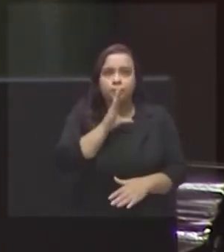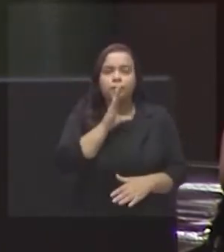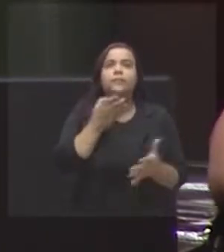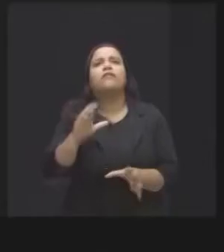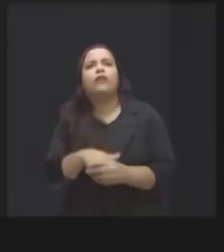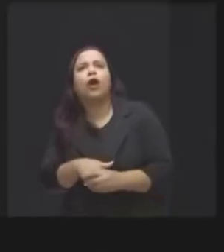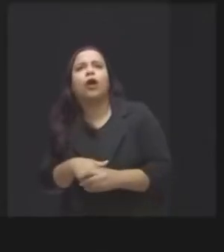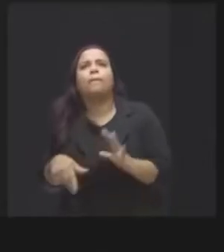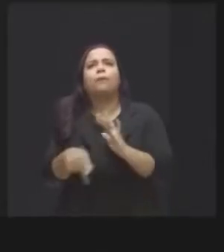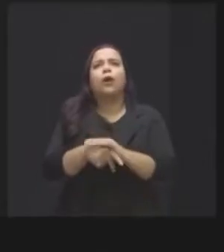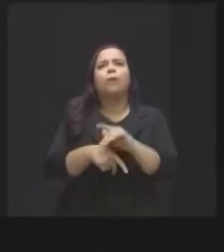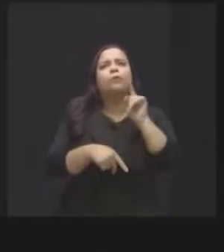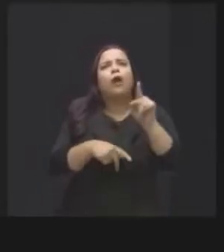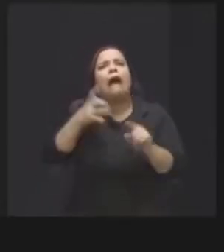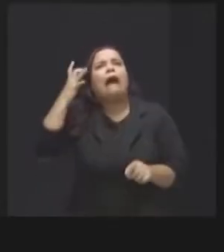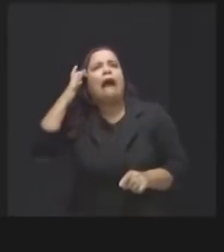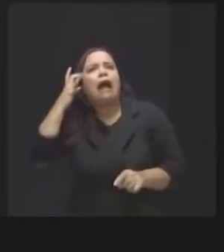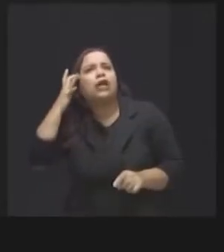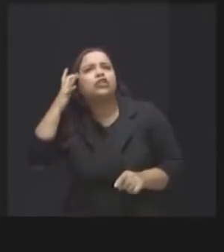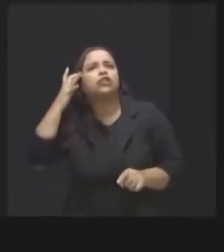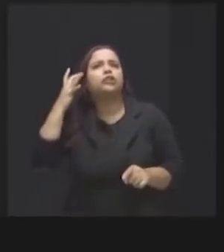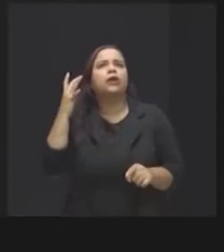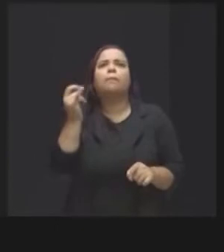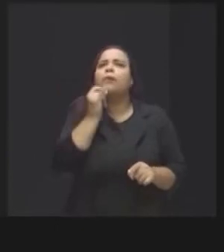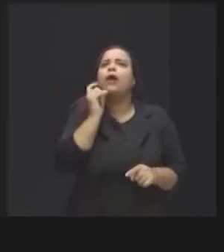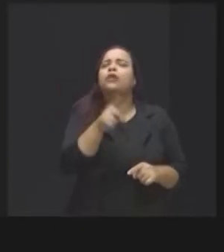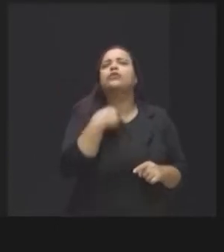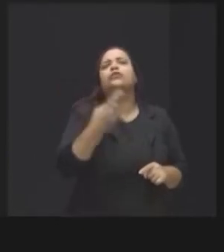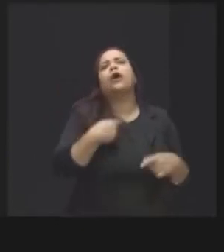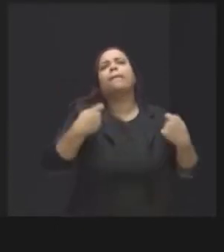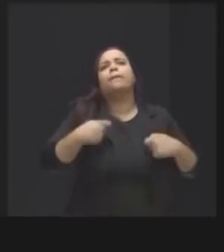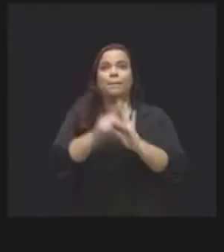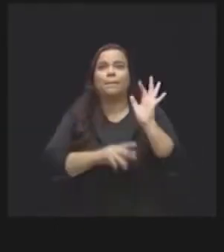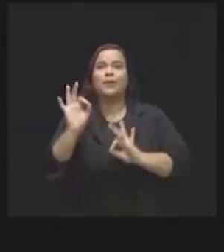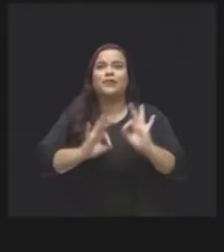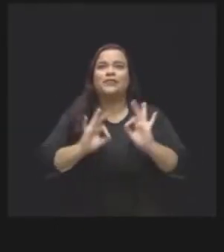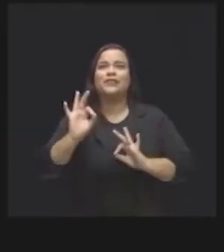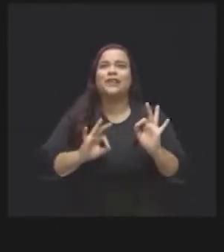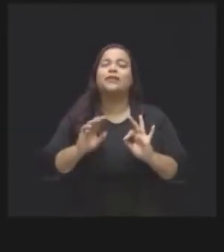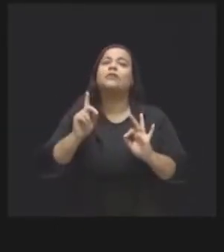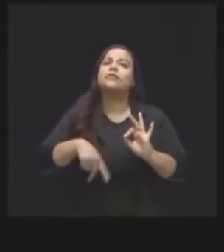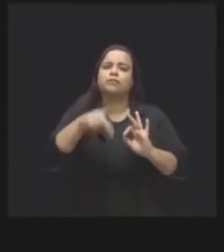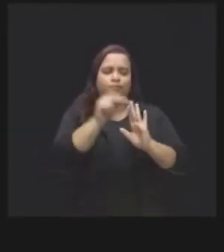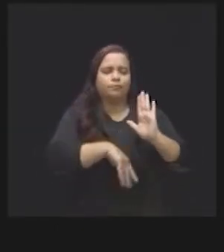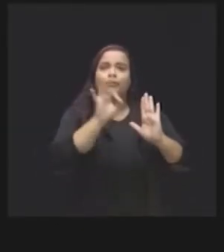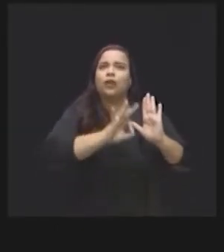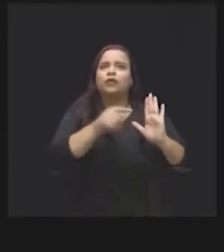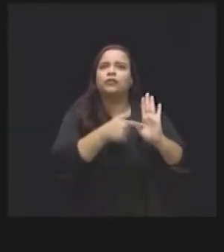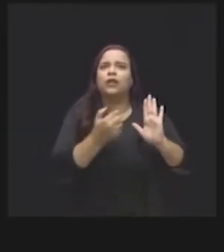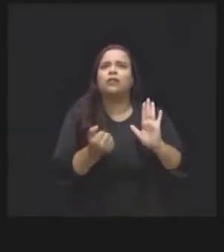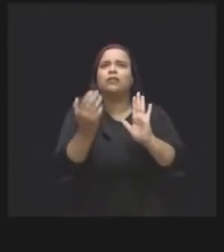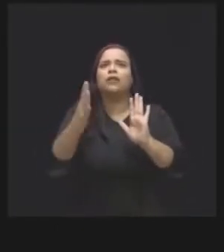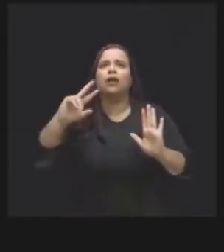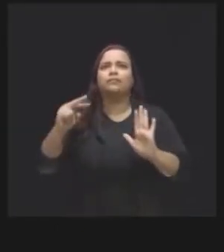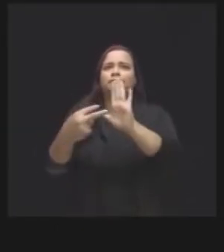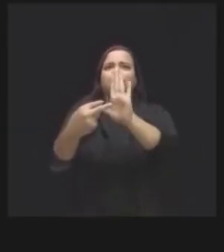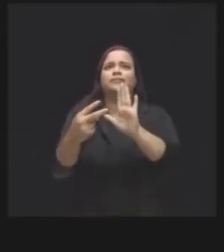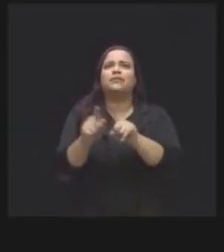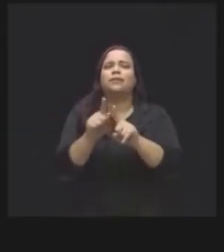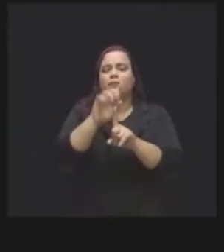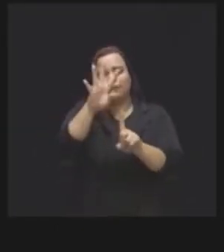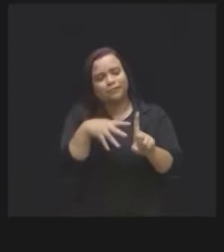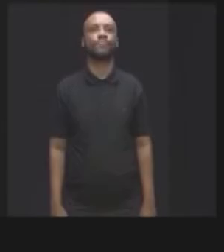de eventos e datas comemorativas da cidade, e o projeto do vereador Felipe Boró, que dá o nome da cantora